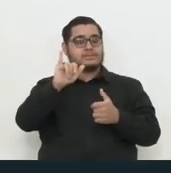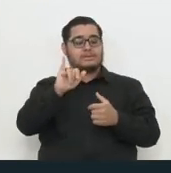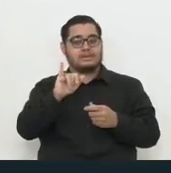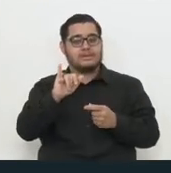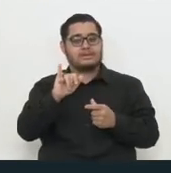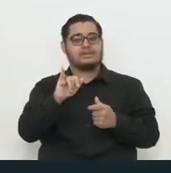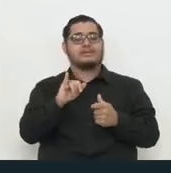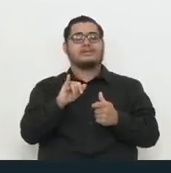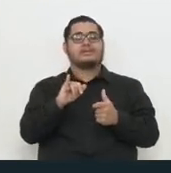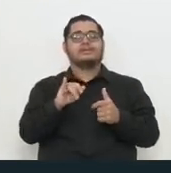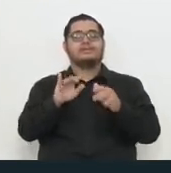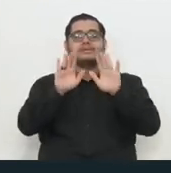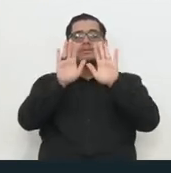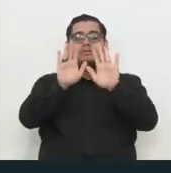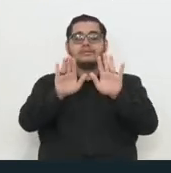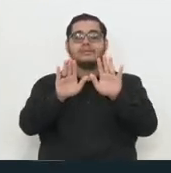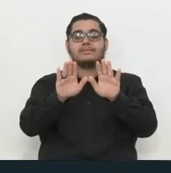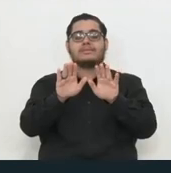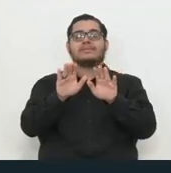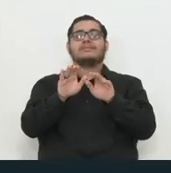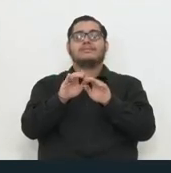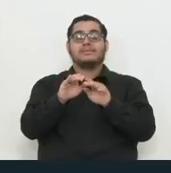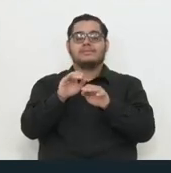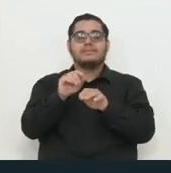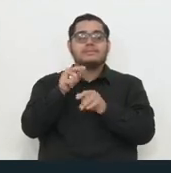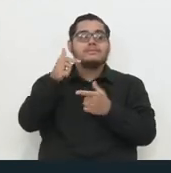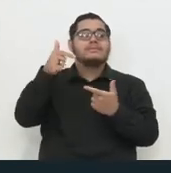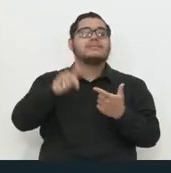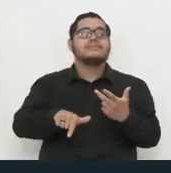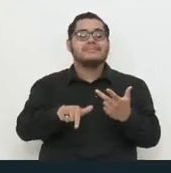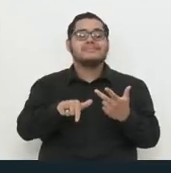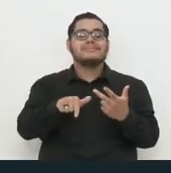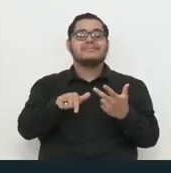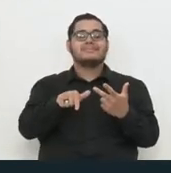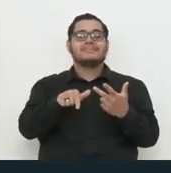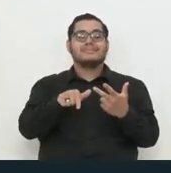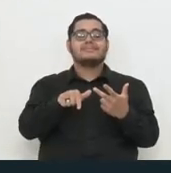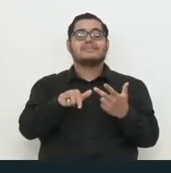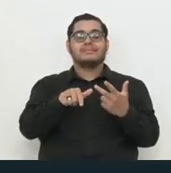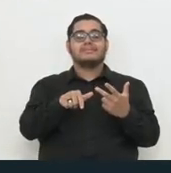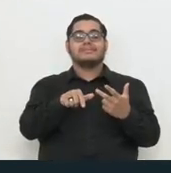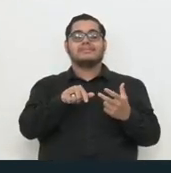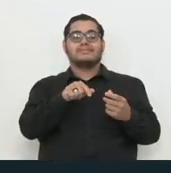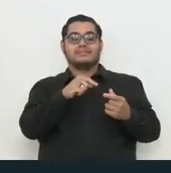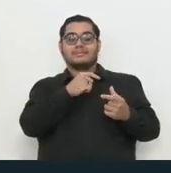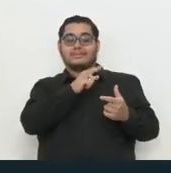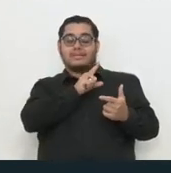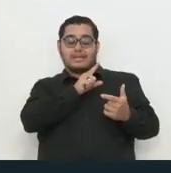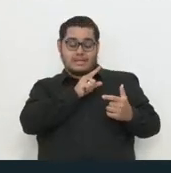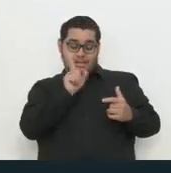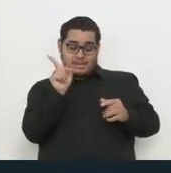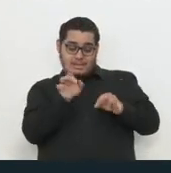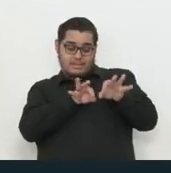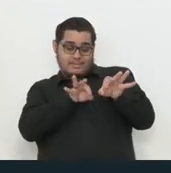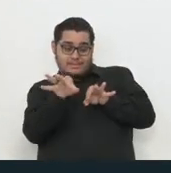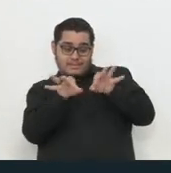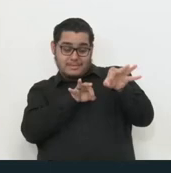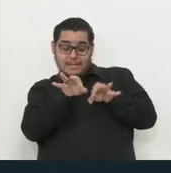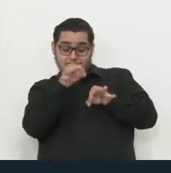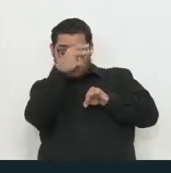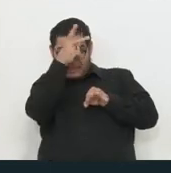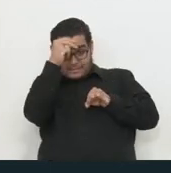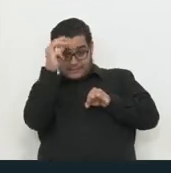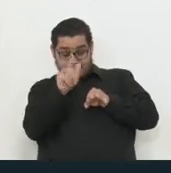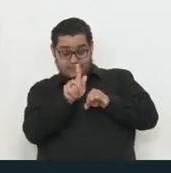não para por aí né o prefeito Gut ele continua e o plano dele né qual que era a ideia do prefeito Gut